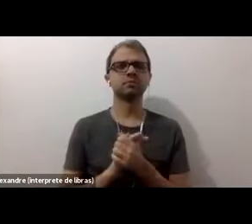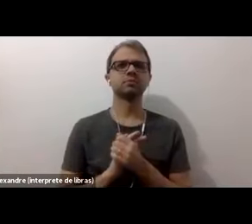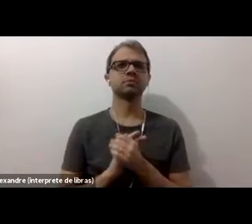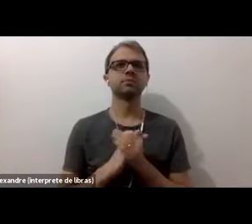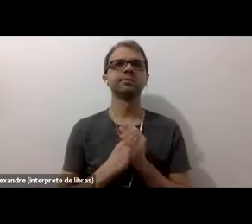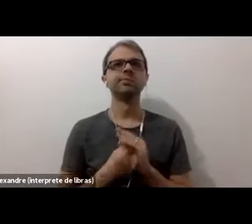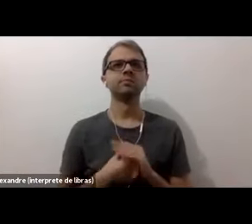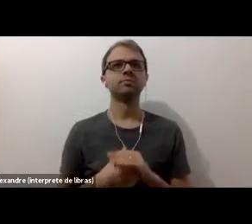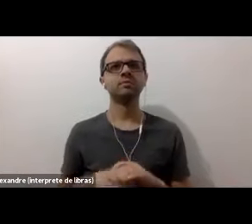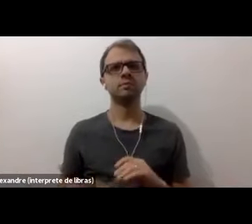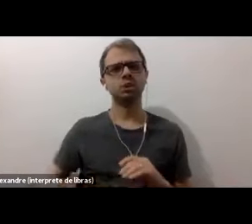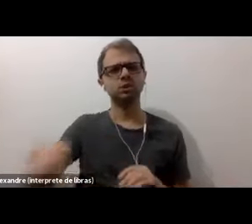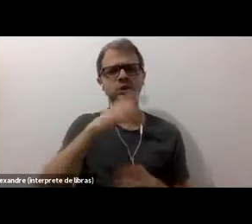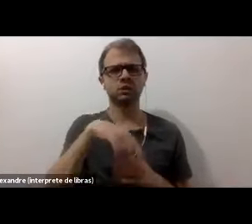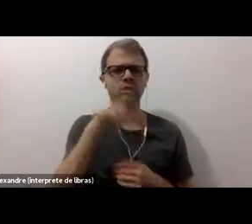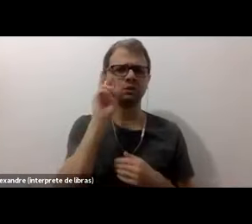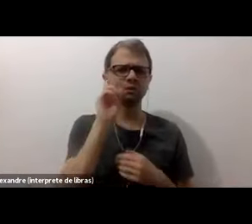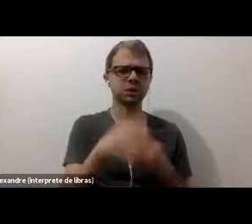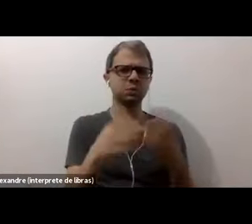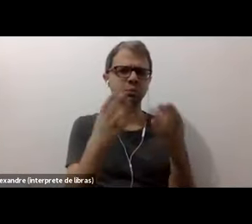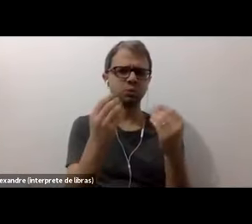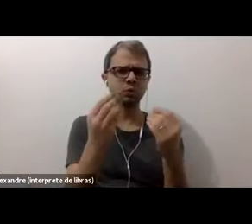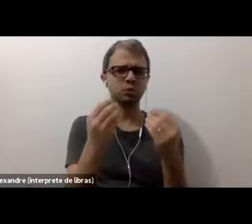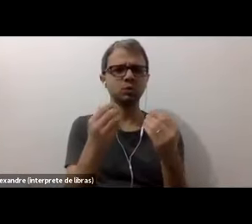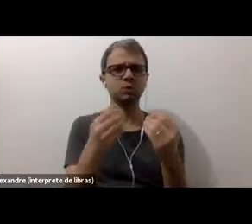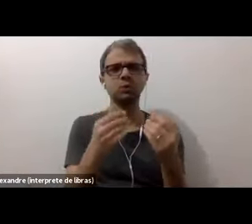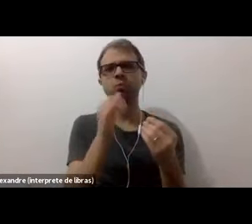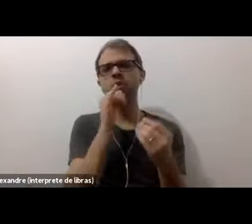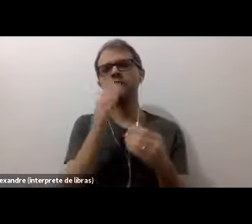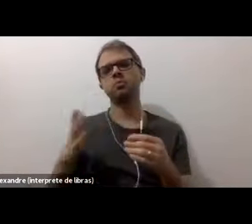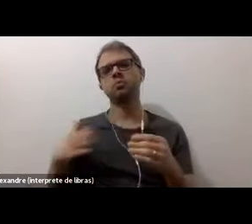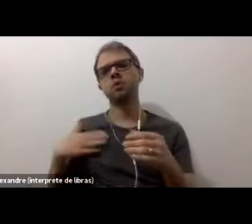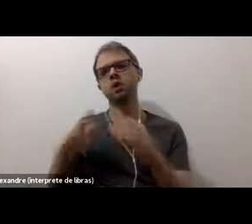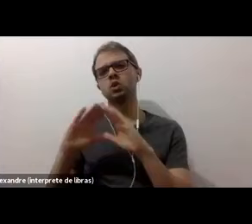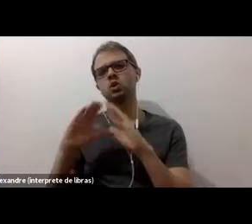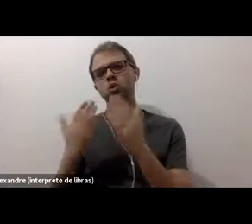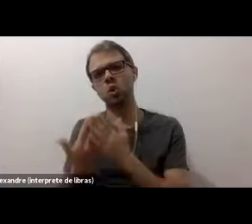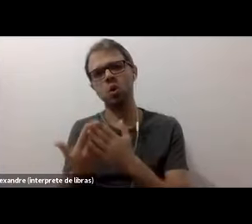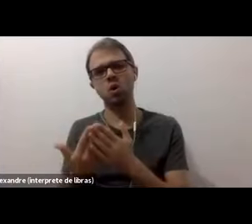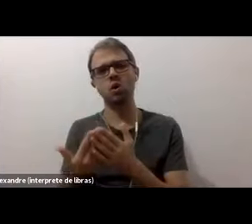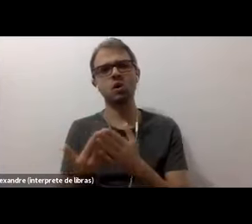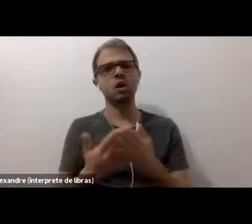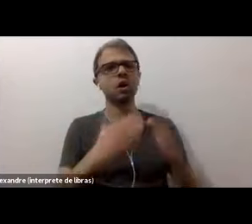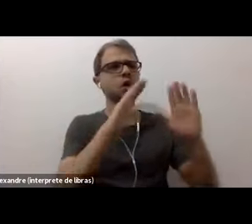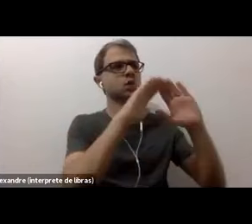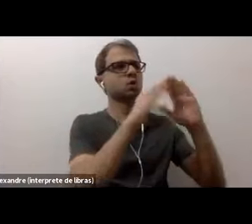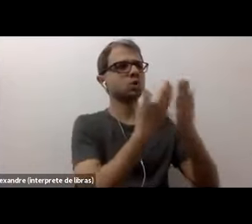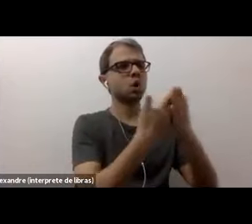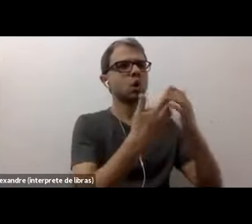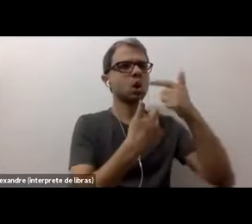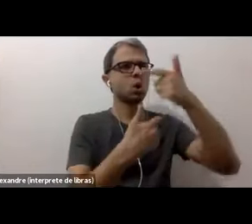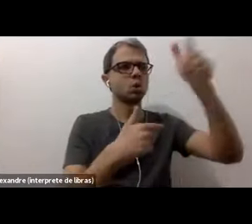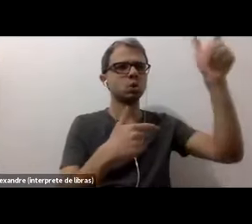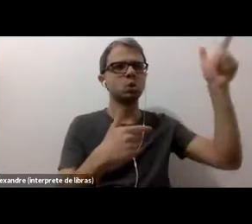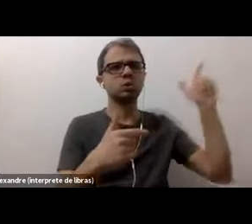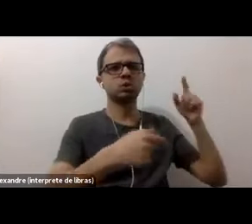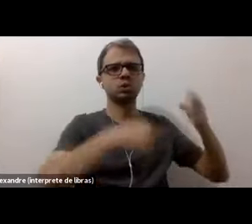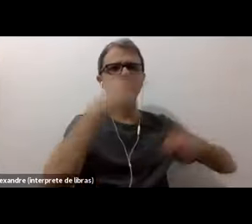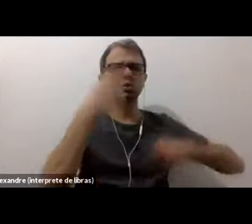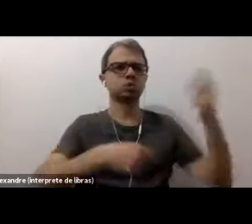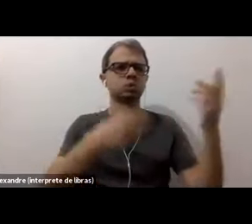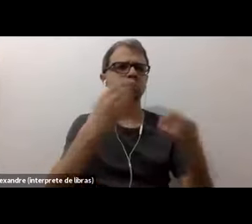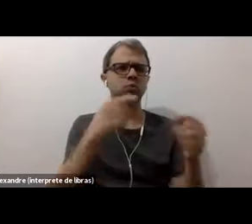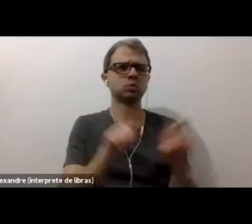assim vê, não só na escola em que eu estou, mas em outras escolas, é a questão da preservação da vida, porque nós temos